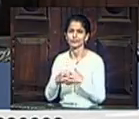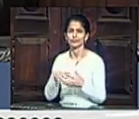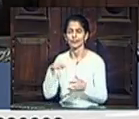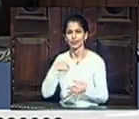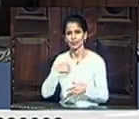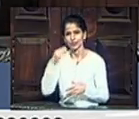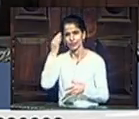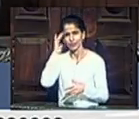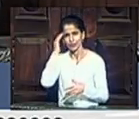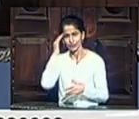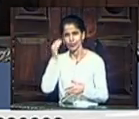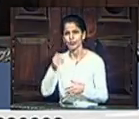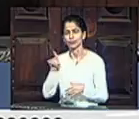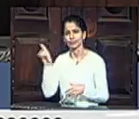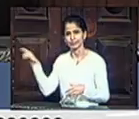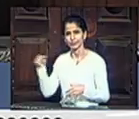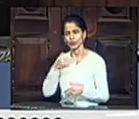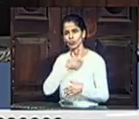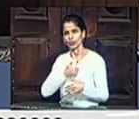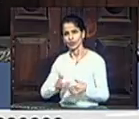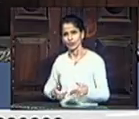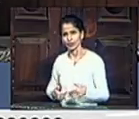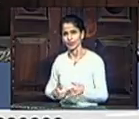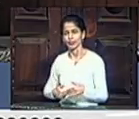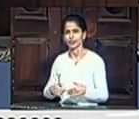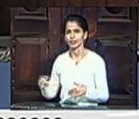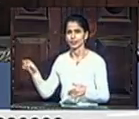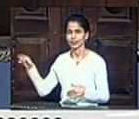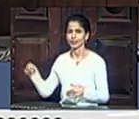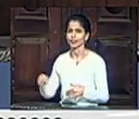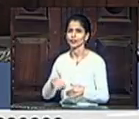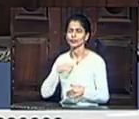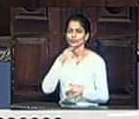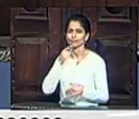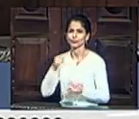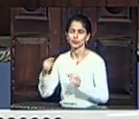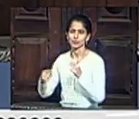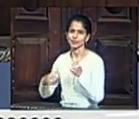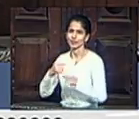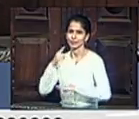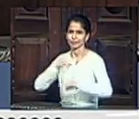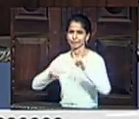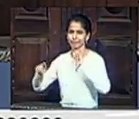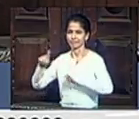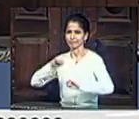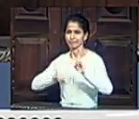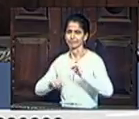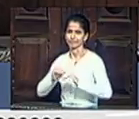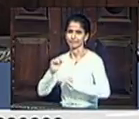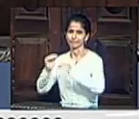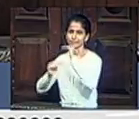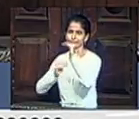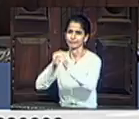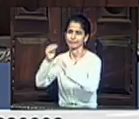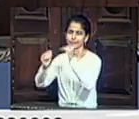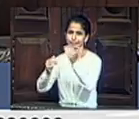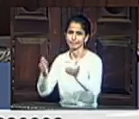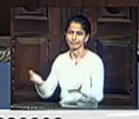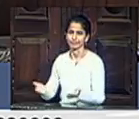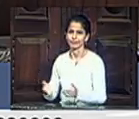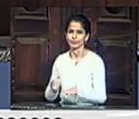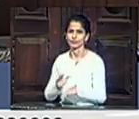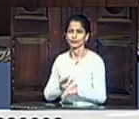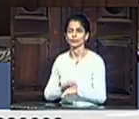entendo que o governo não tem condições políticas de avançar em algo